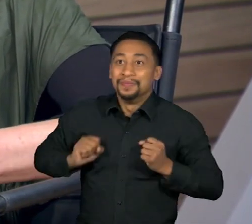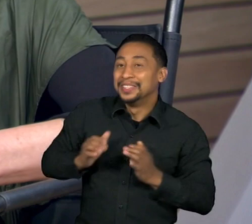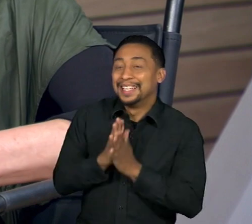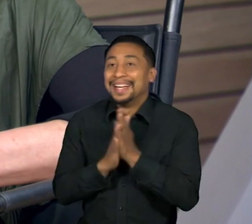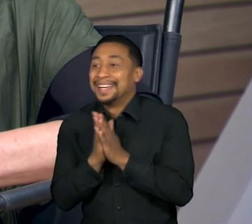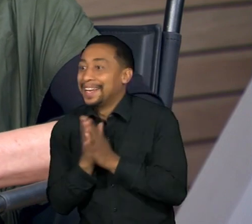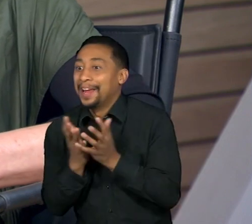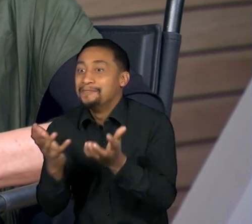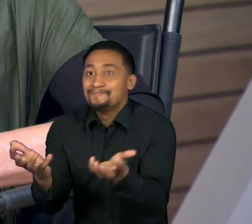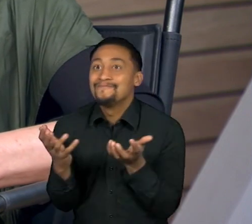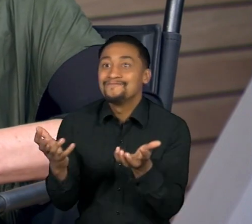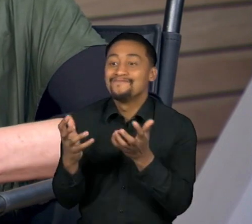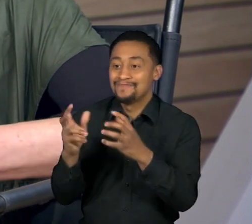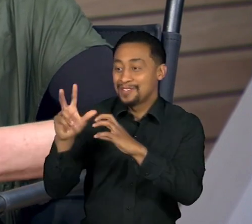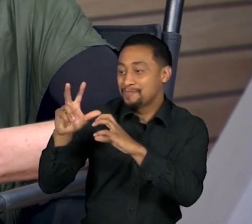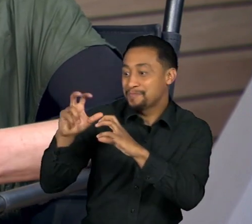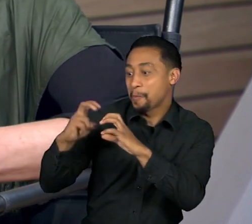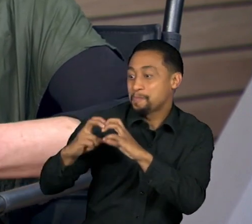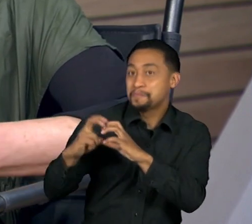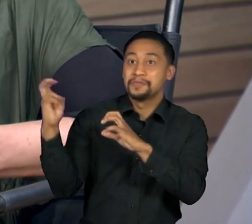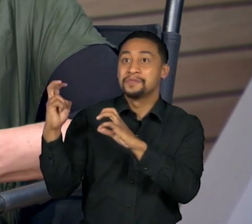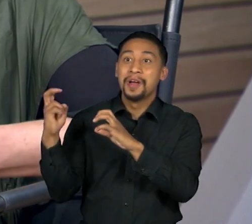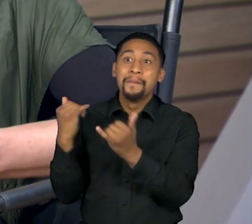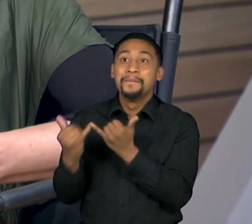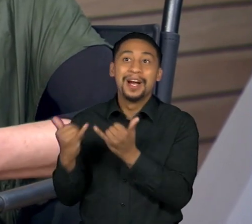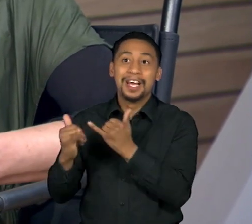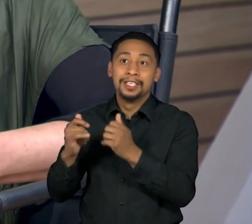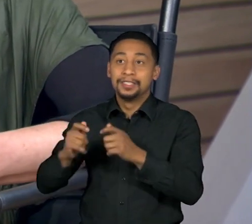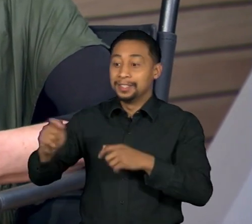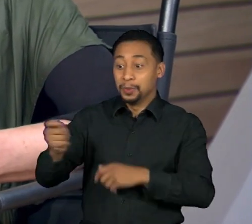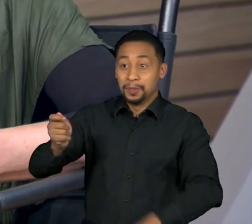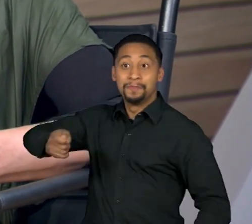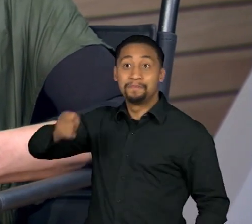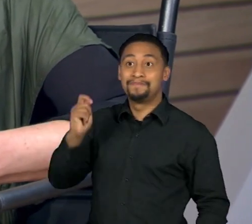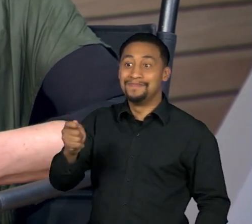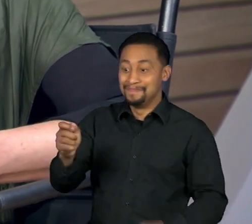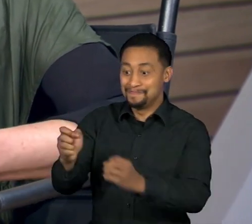coisa mágica, e eu acho que com a experimentação